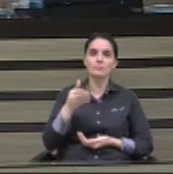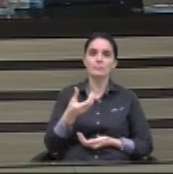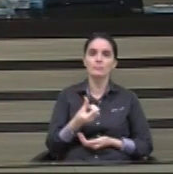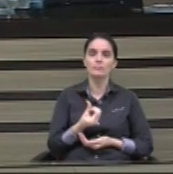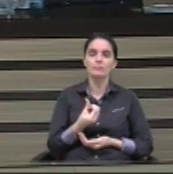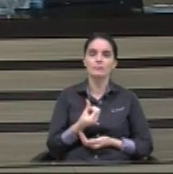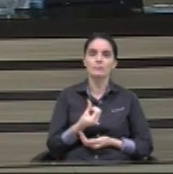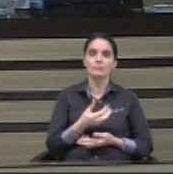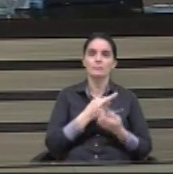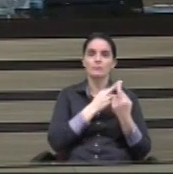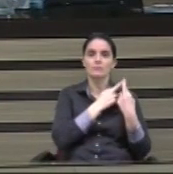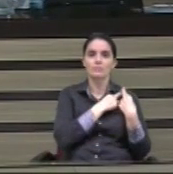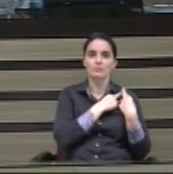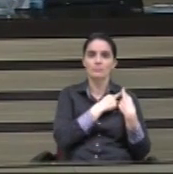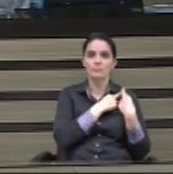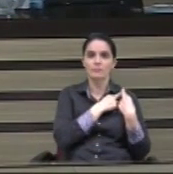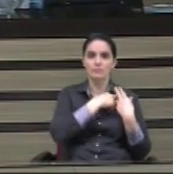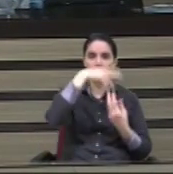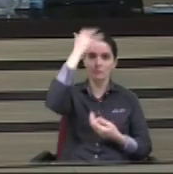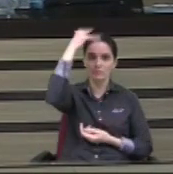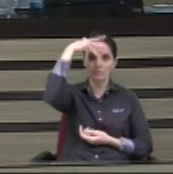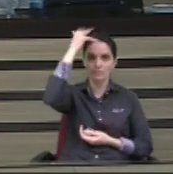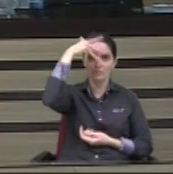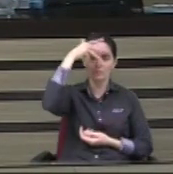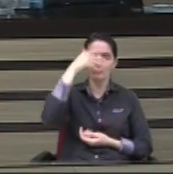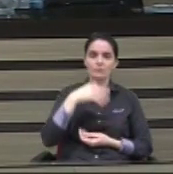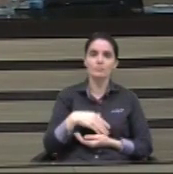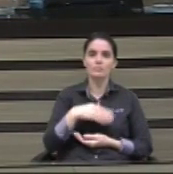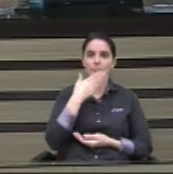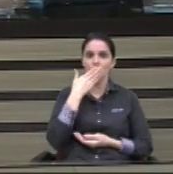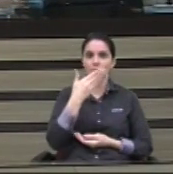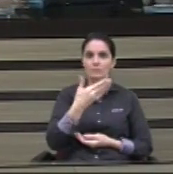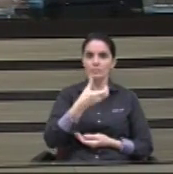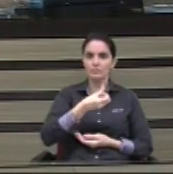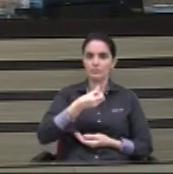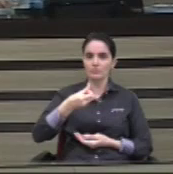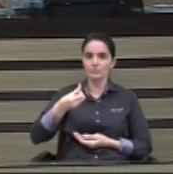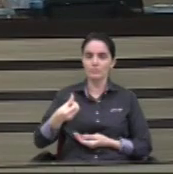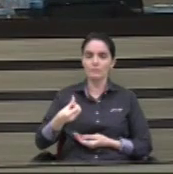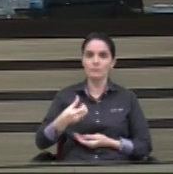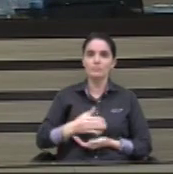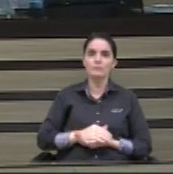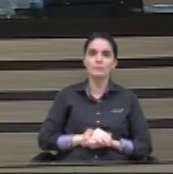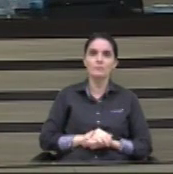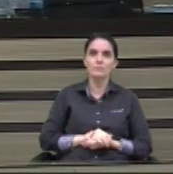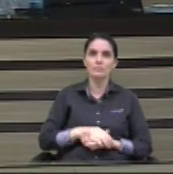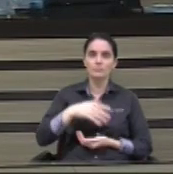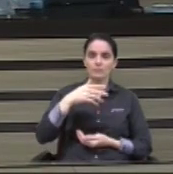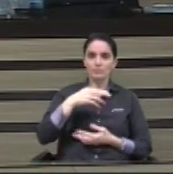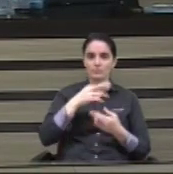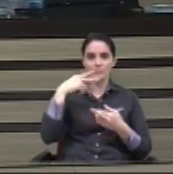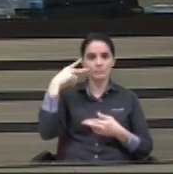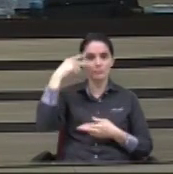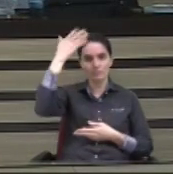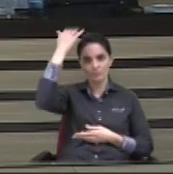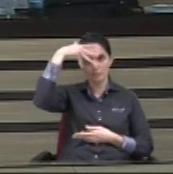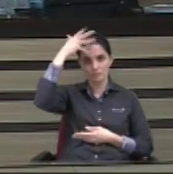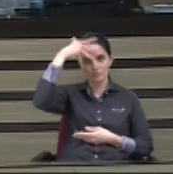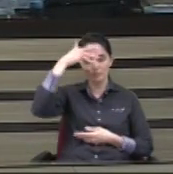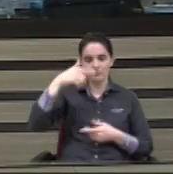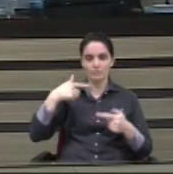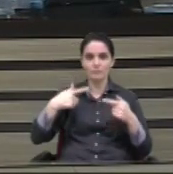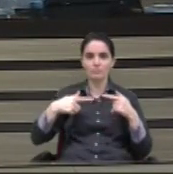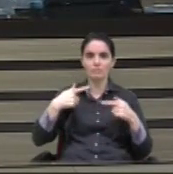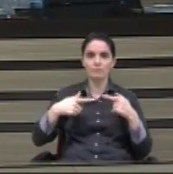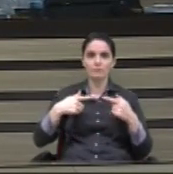666/2016, autora, vereadora Érica Tanque. O requerimento número 666 da vereadora Érica é recebido pela mesa e colocado